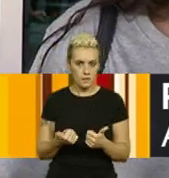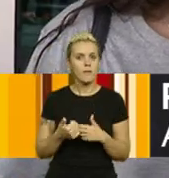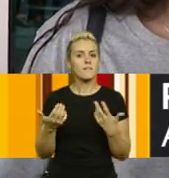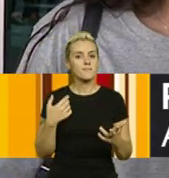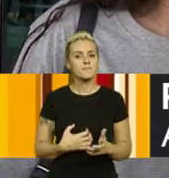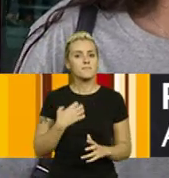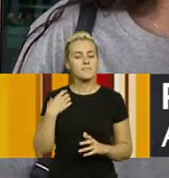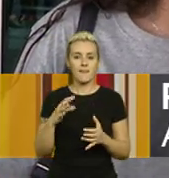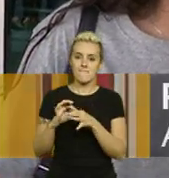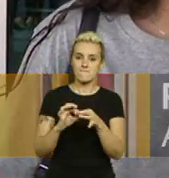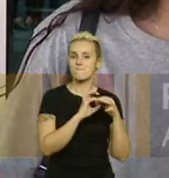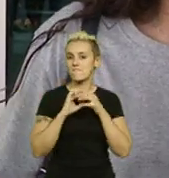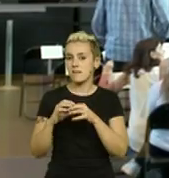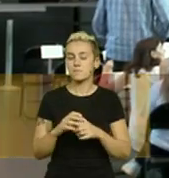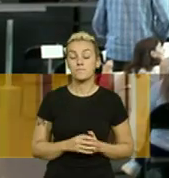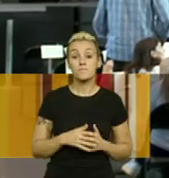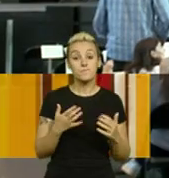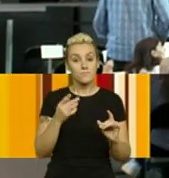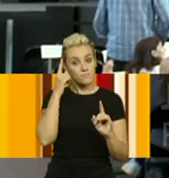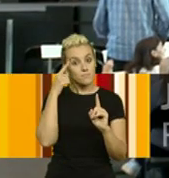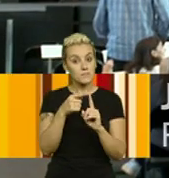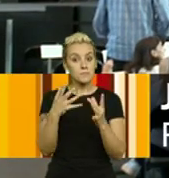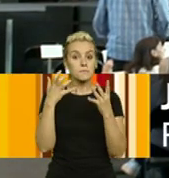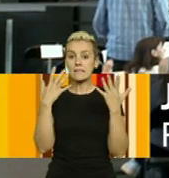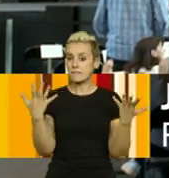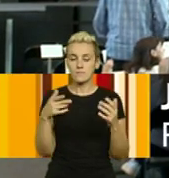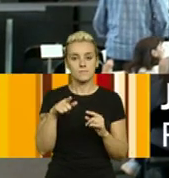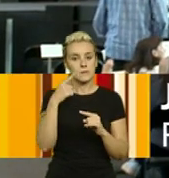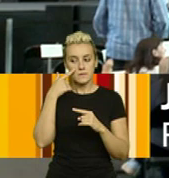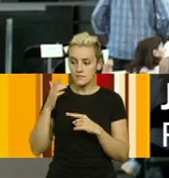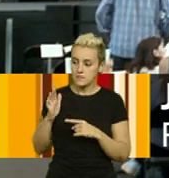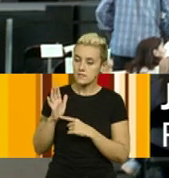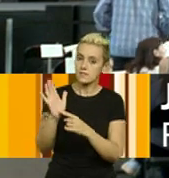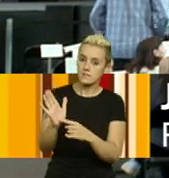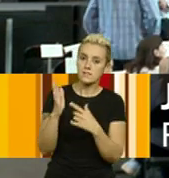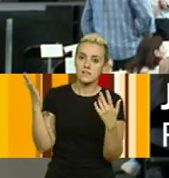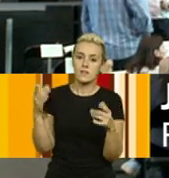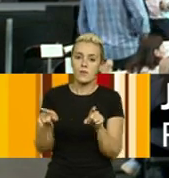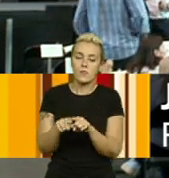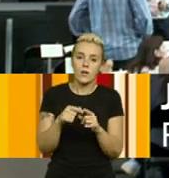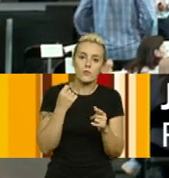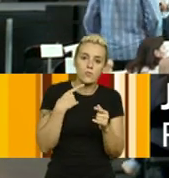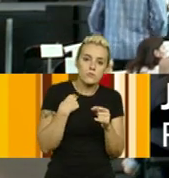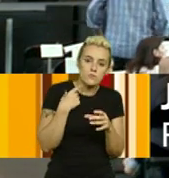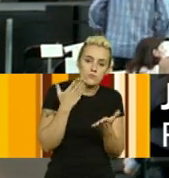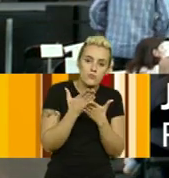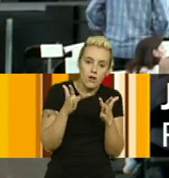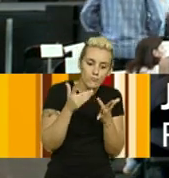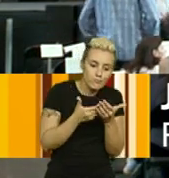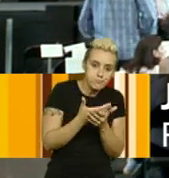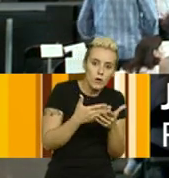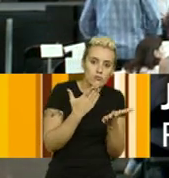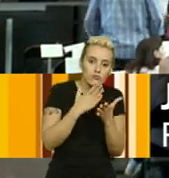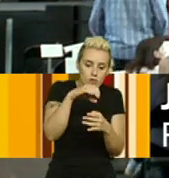e as estamos aqui nós pretendemos aqui é mostrar que não devem ficar fechados dentro do seu curso então um